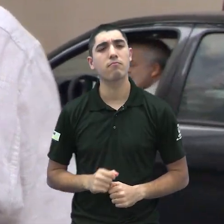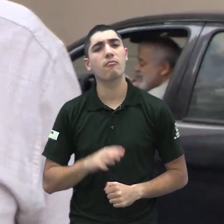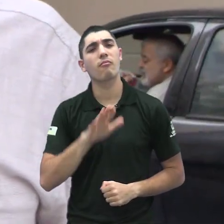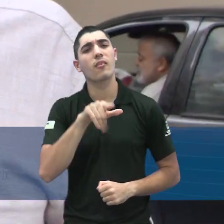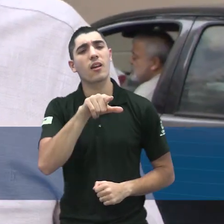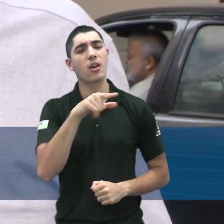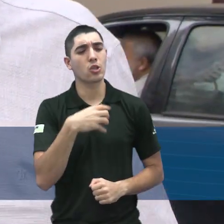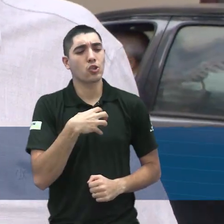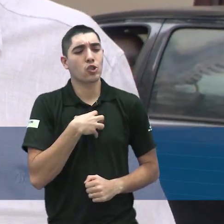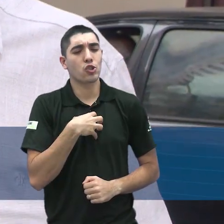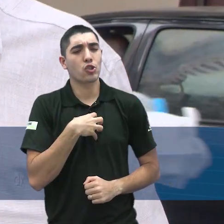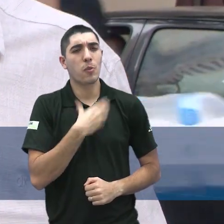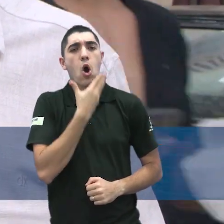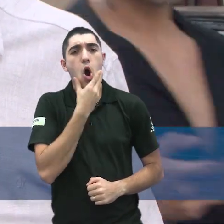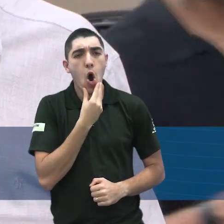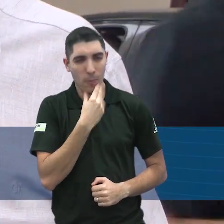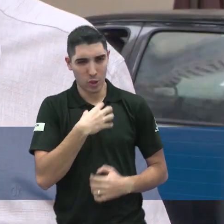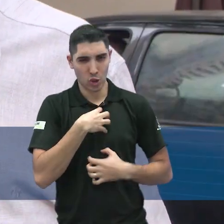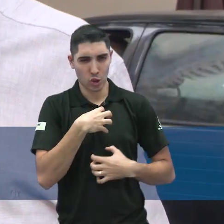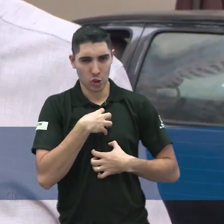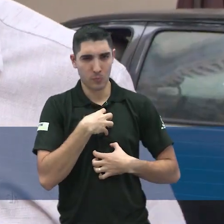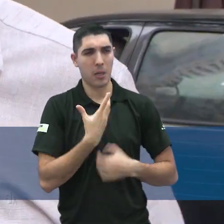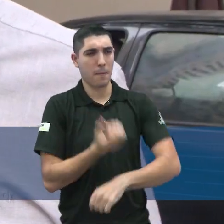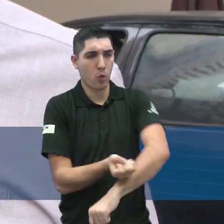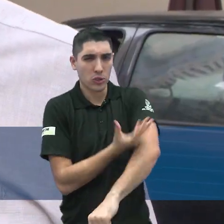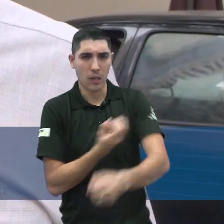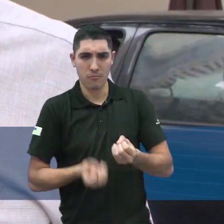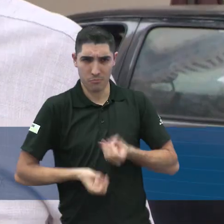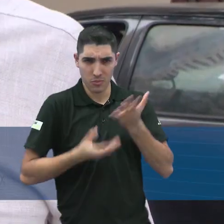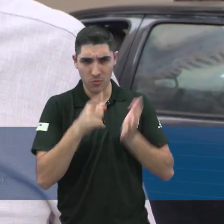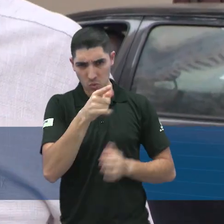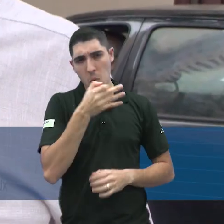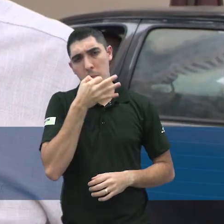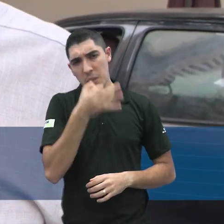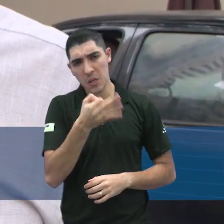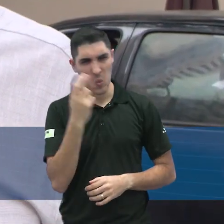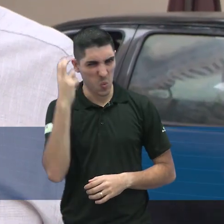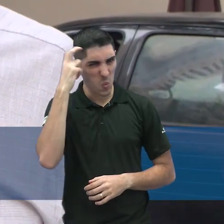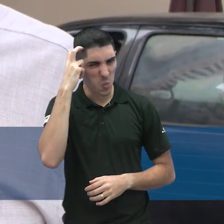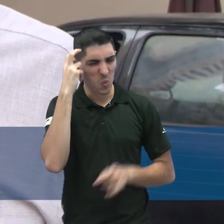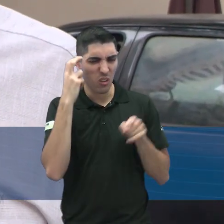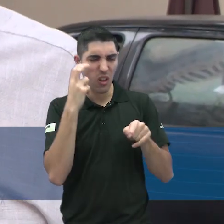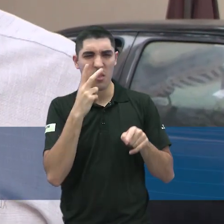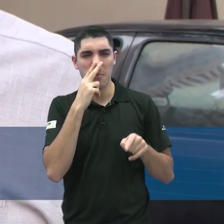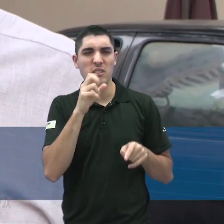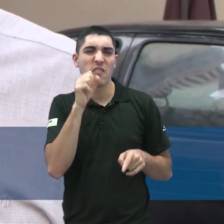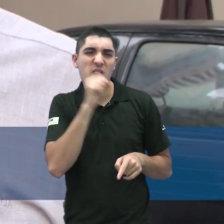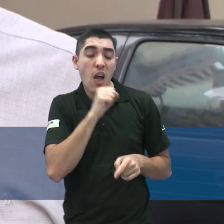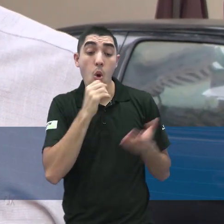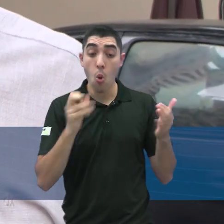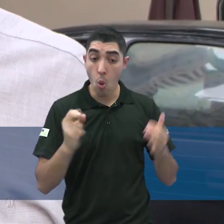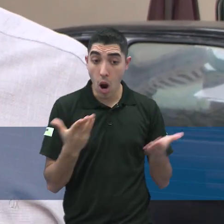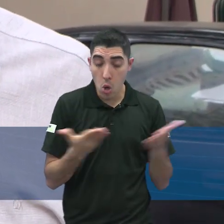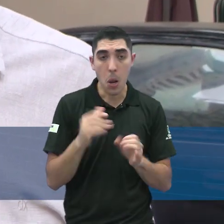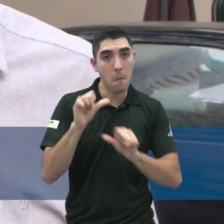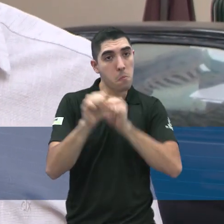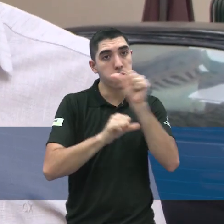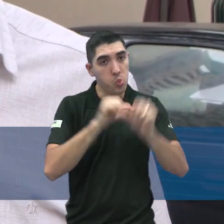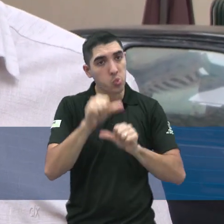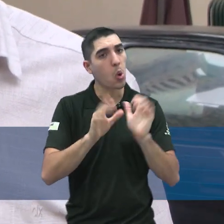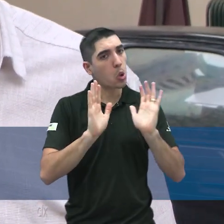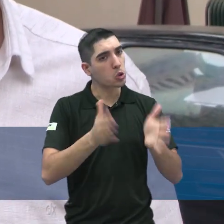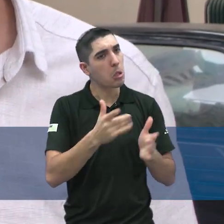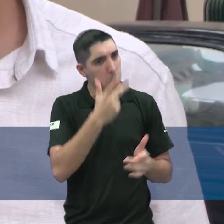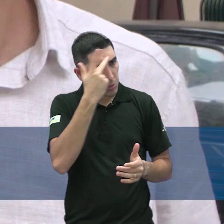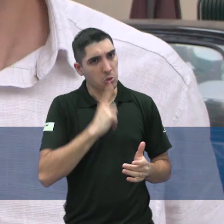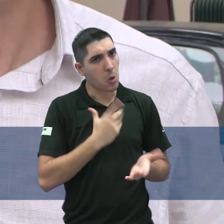os sentimentos, os homens expressarem seus sentimentos. Você acha que é uma cultura que é ultrapassada, é algo que está mudando? Como que o senhor vê isso